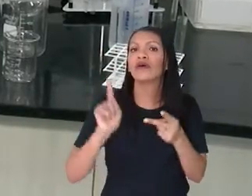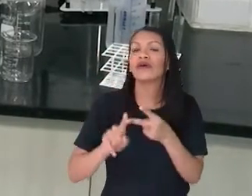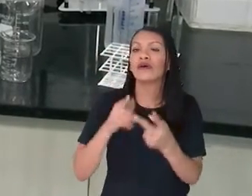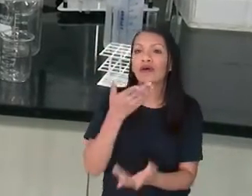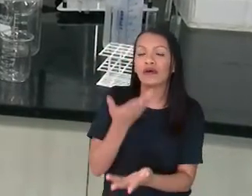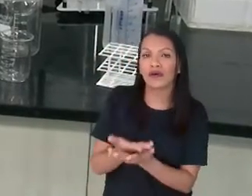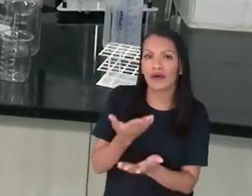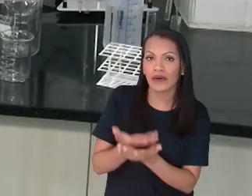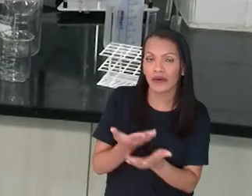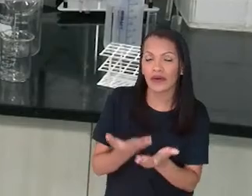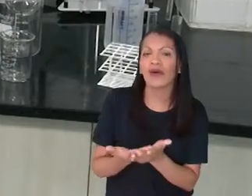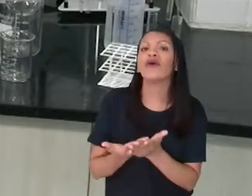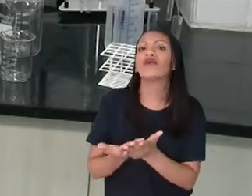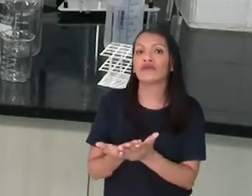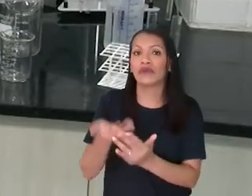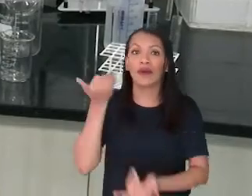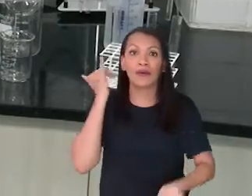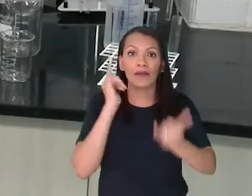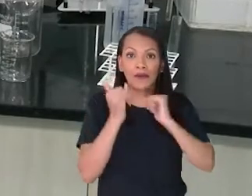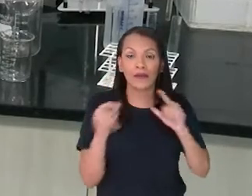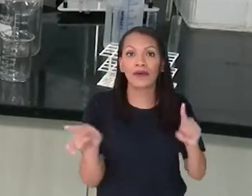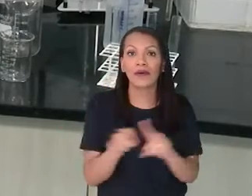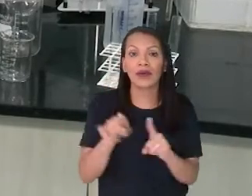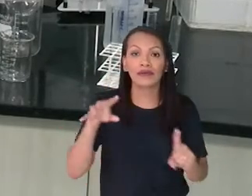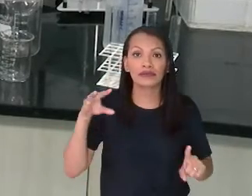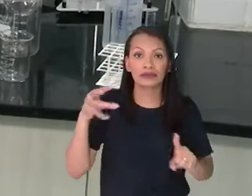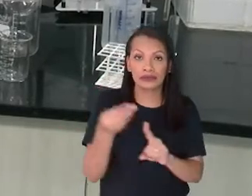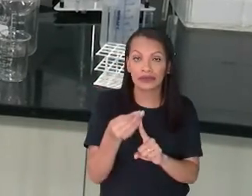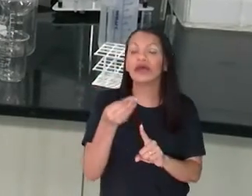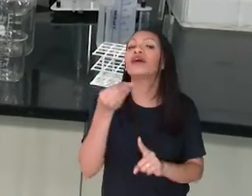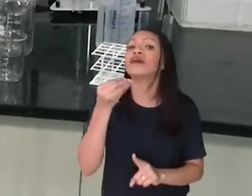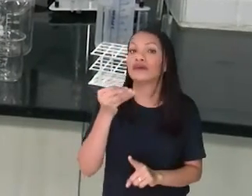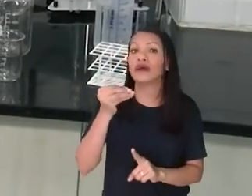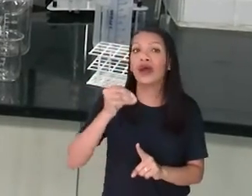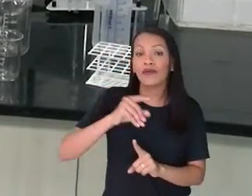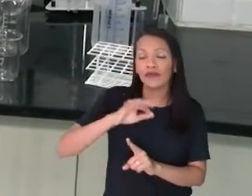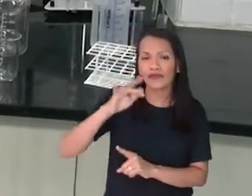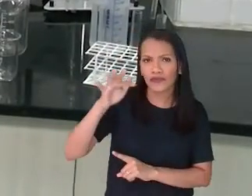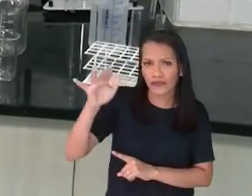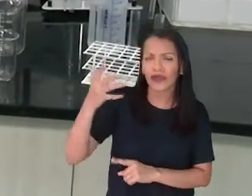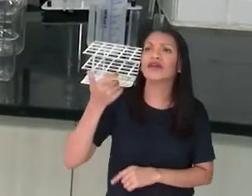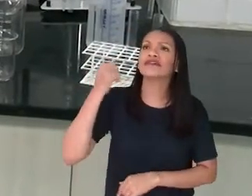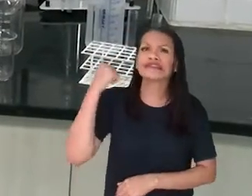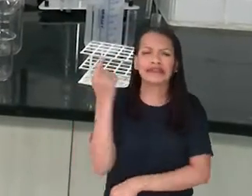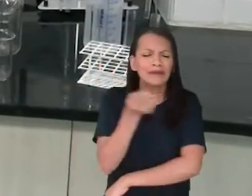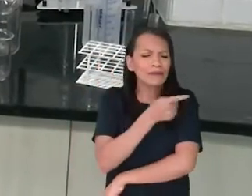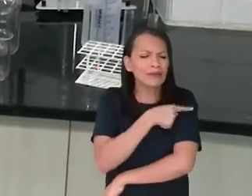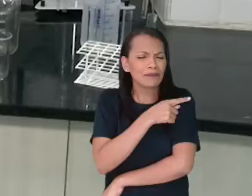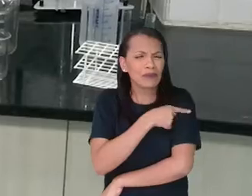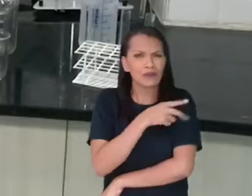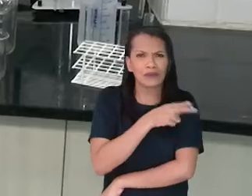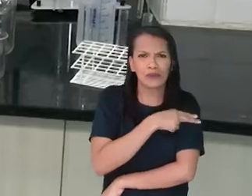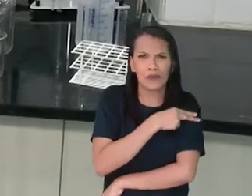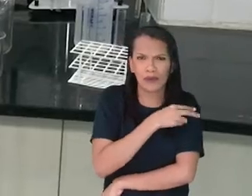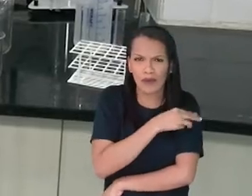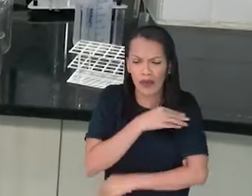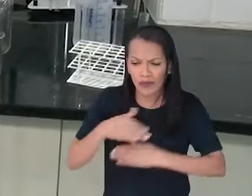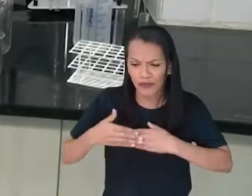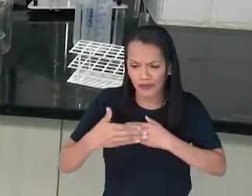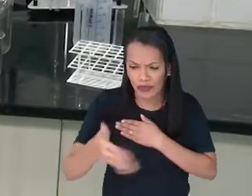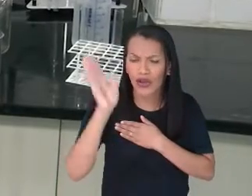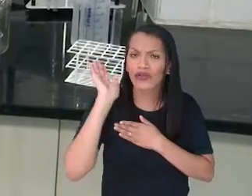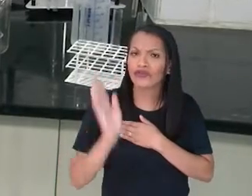estuda química e estuda física. Desde as primeiras séries, gente, lá no primeiro ano, vocês já estavam